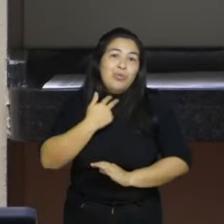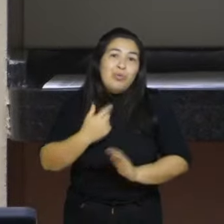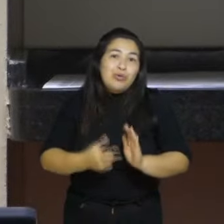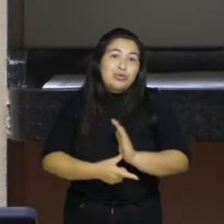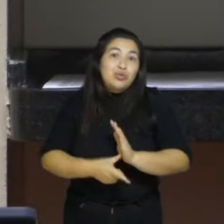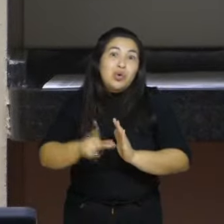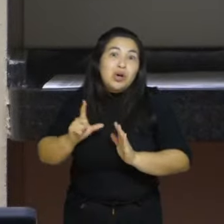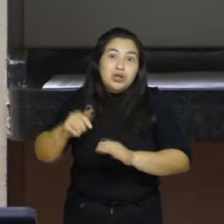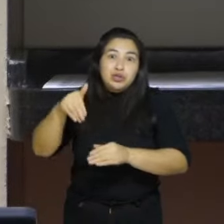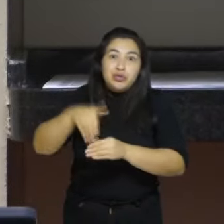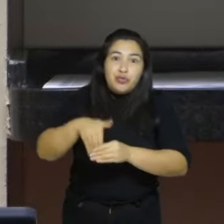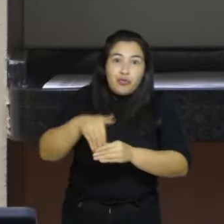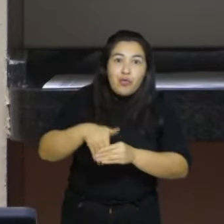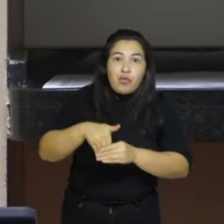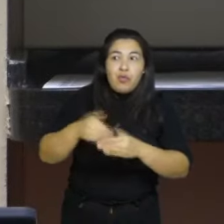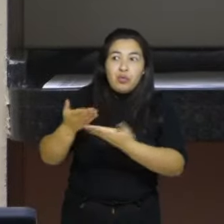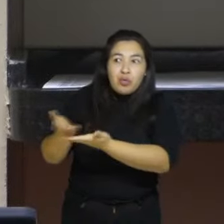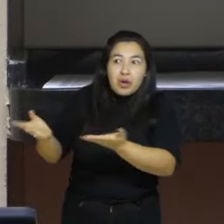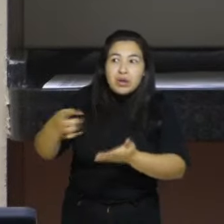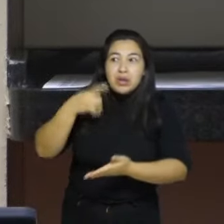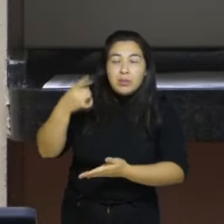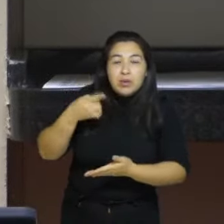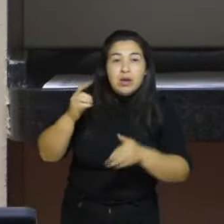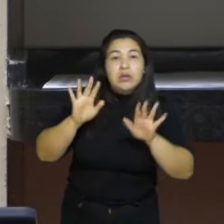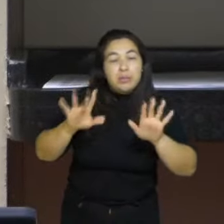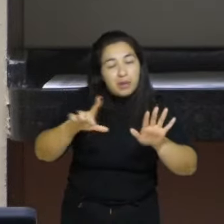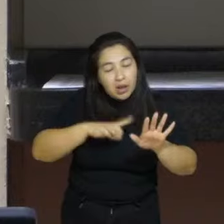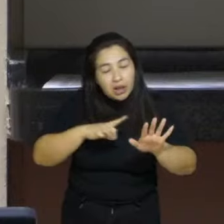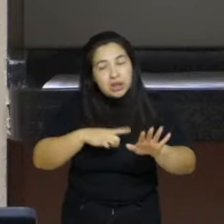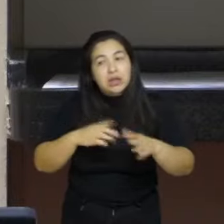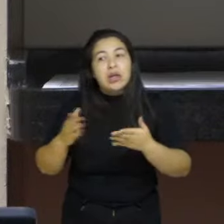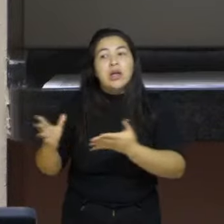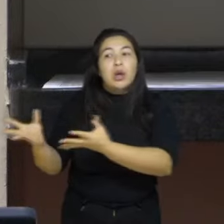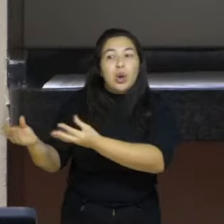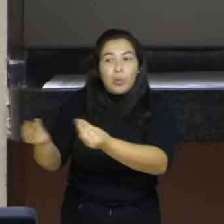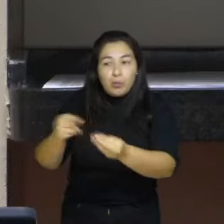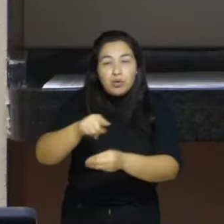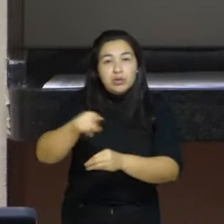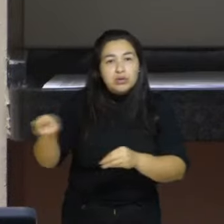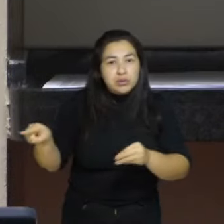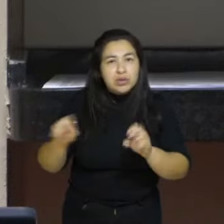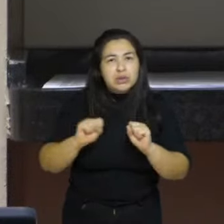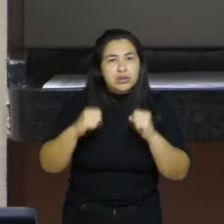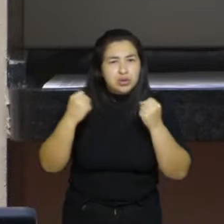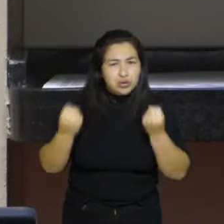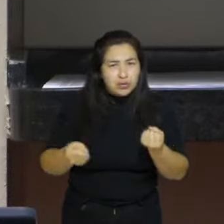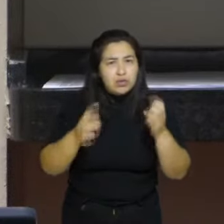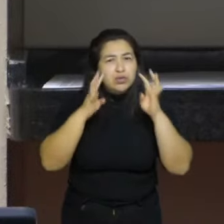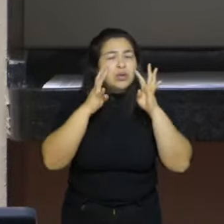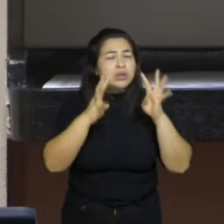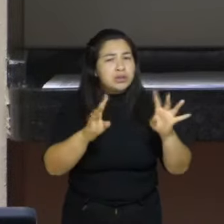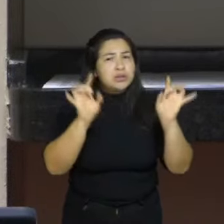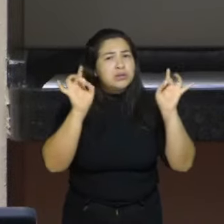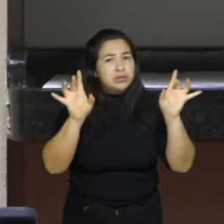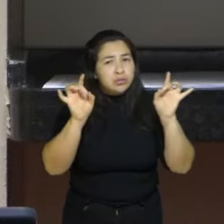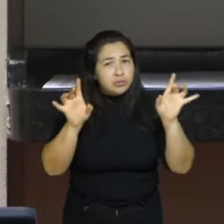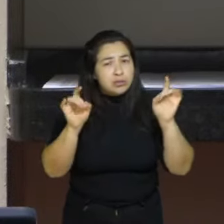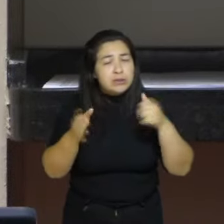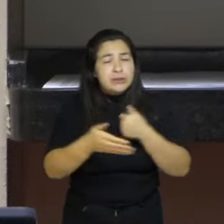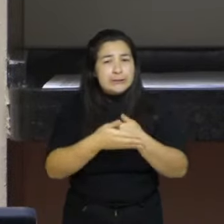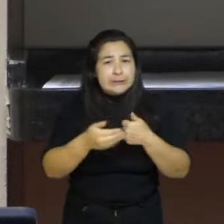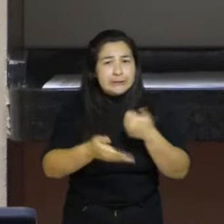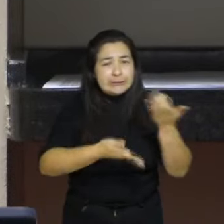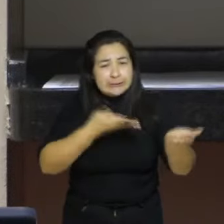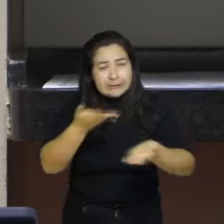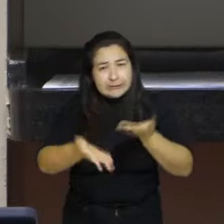de nenhum deputado mas digo a vocês de que temas desta natureza sempre tem recebido uma atenção toda especial e um carinho especial por parte de